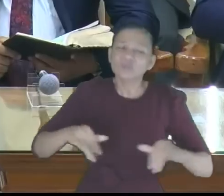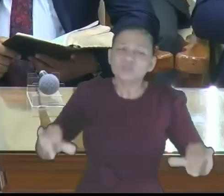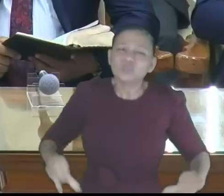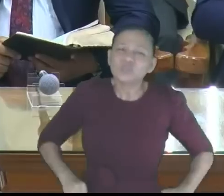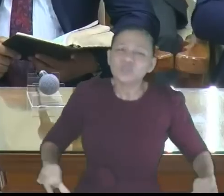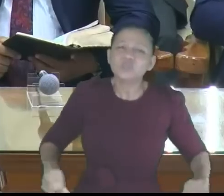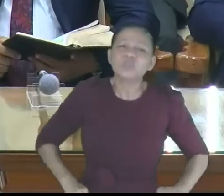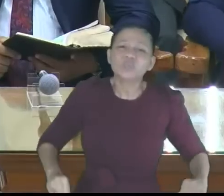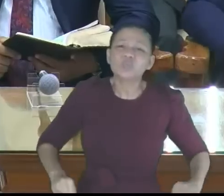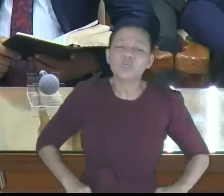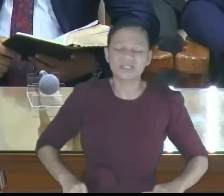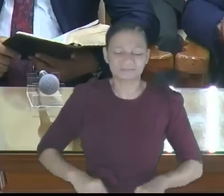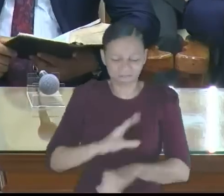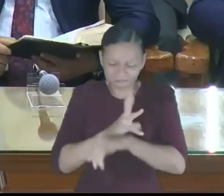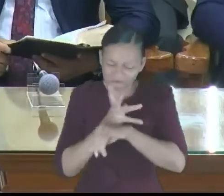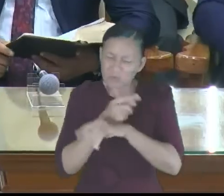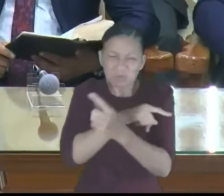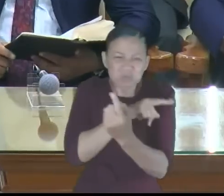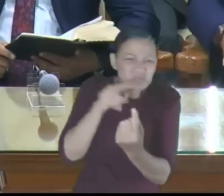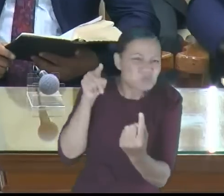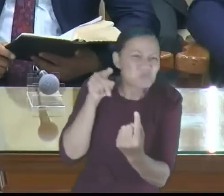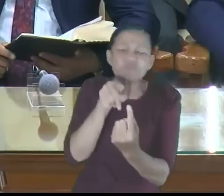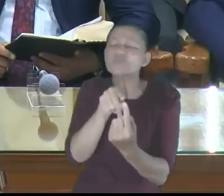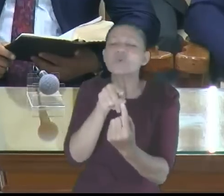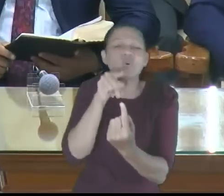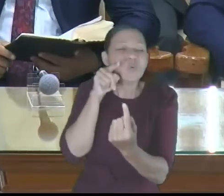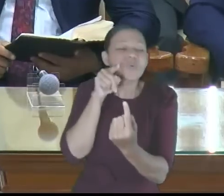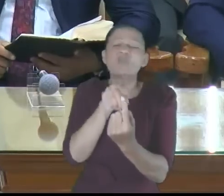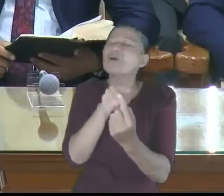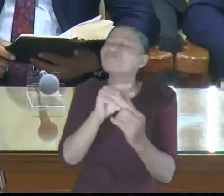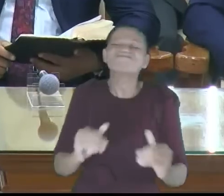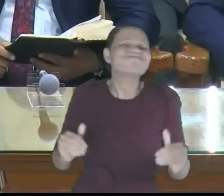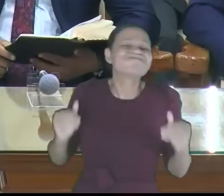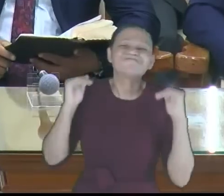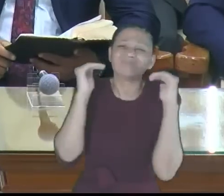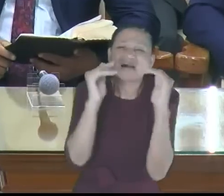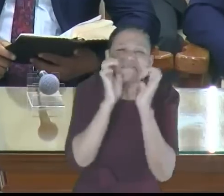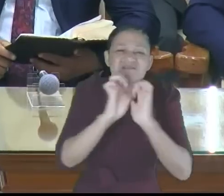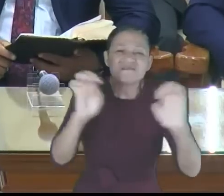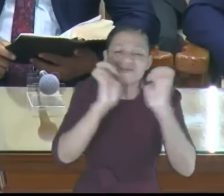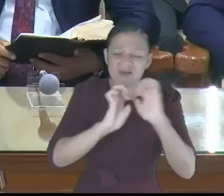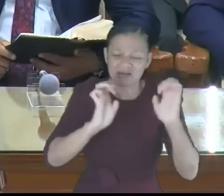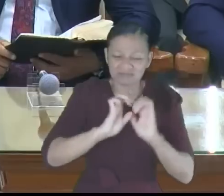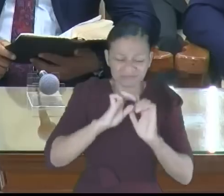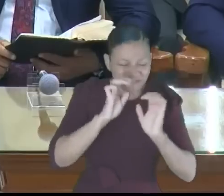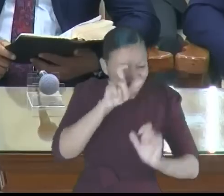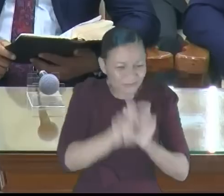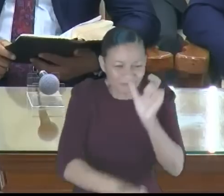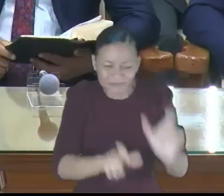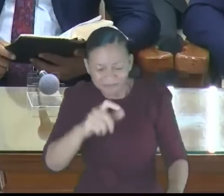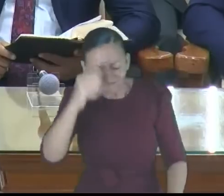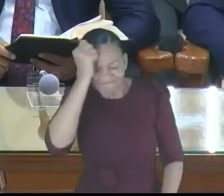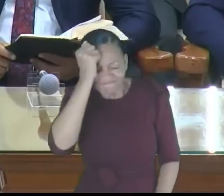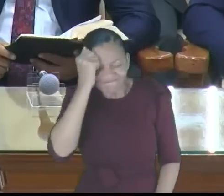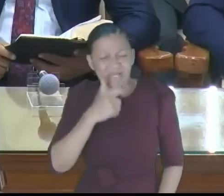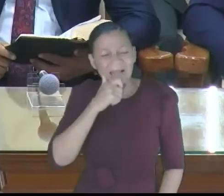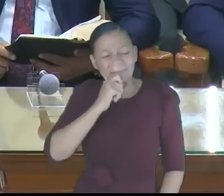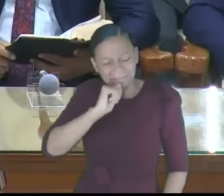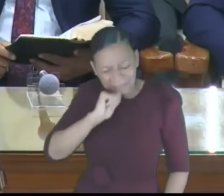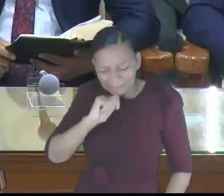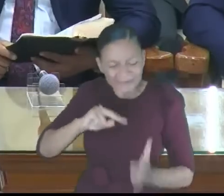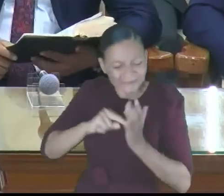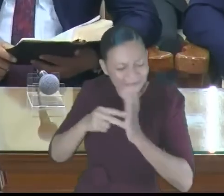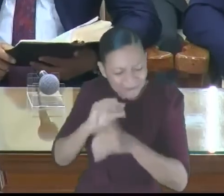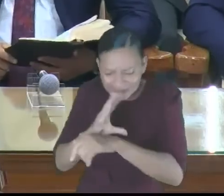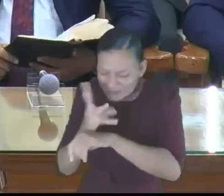Igreja que tem o objetivo sublime de ganhar almas, ela sofre. A nossa mãe igreja, ela sofre,